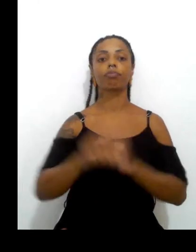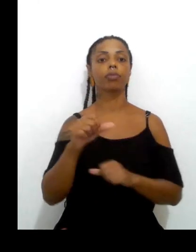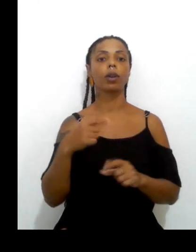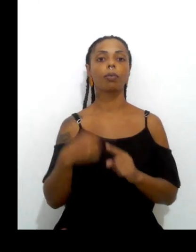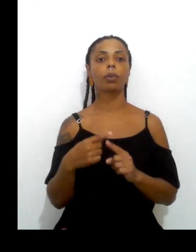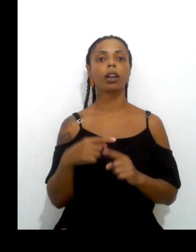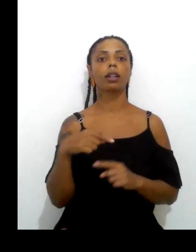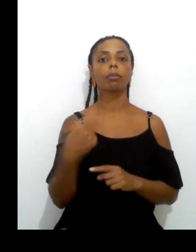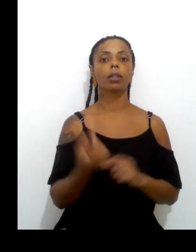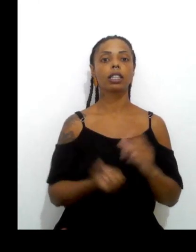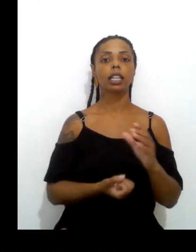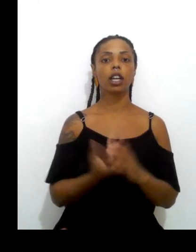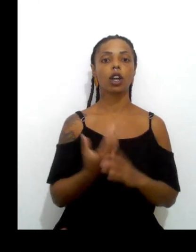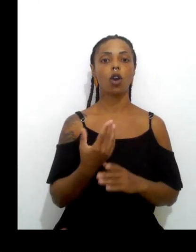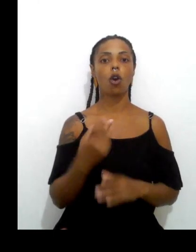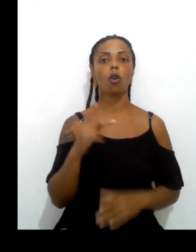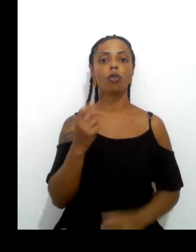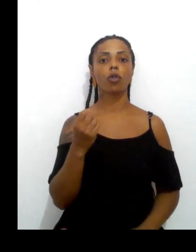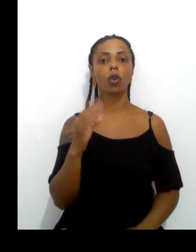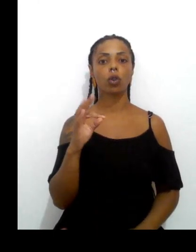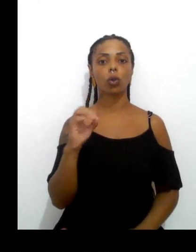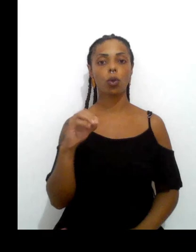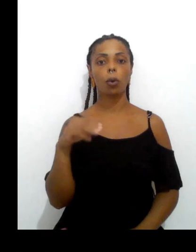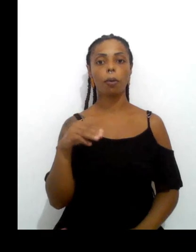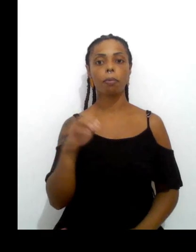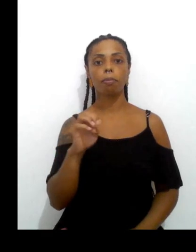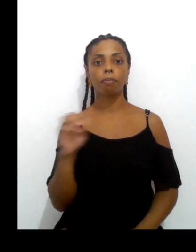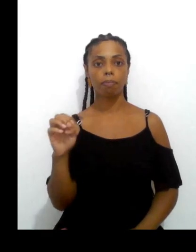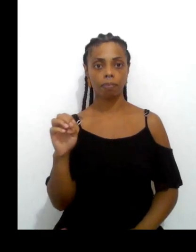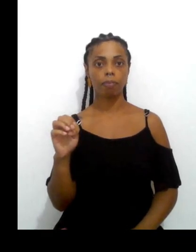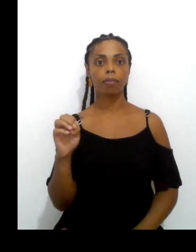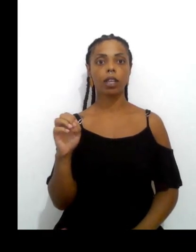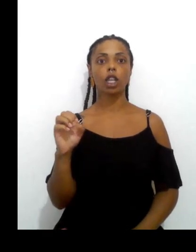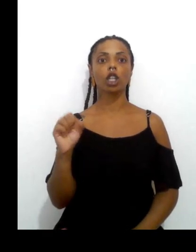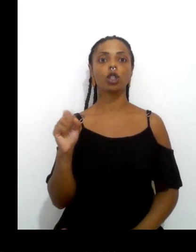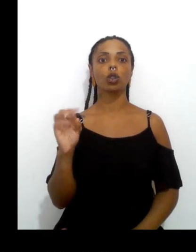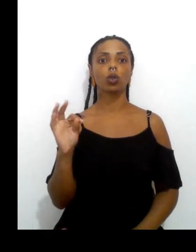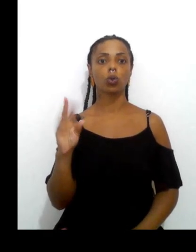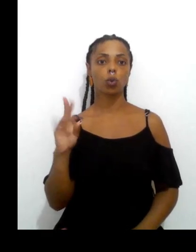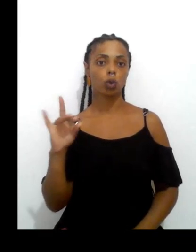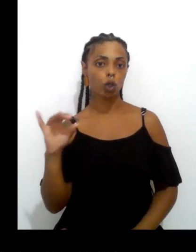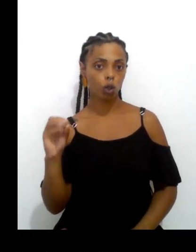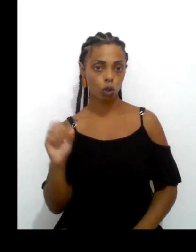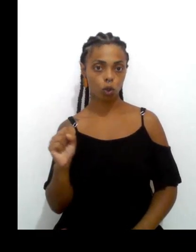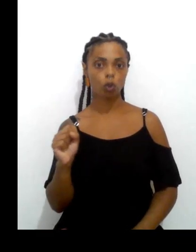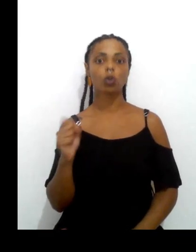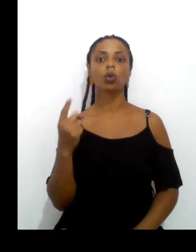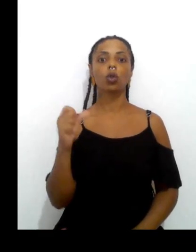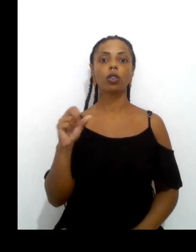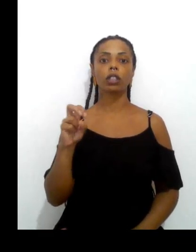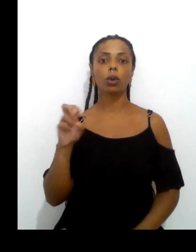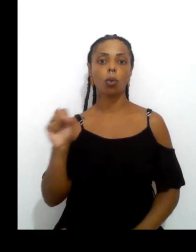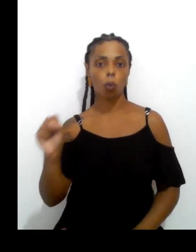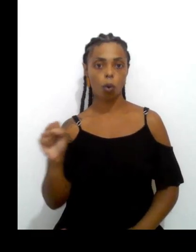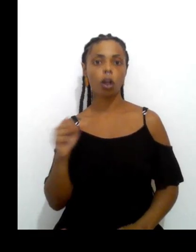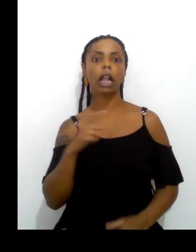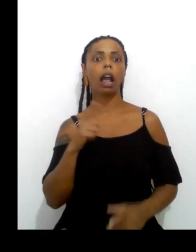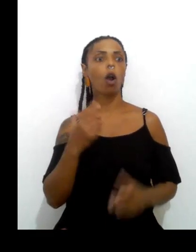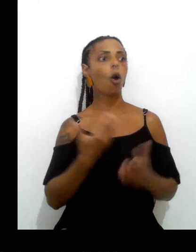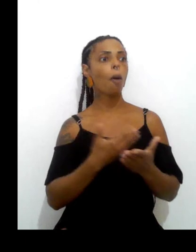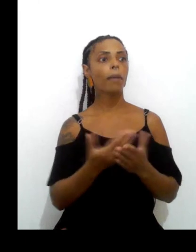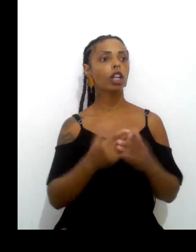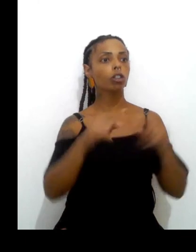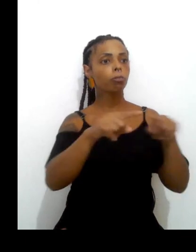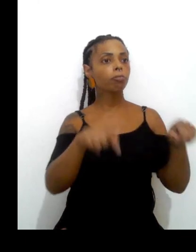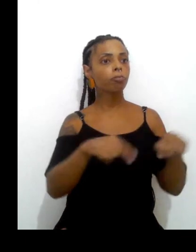mi Estudios limitada em 58 essas máquinas apareceram em todos os lugares em estações de trem paradas de ônibus